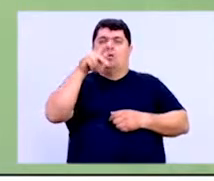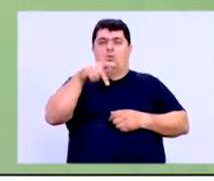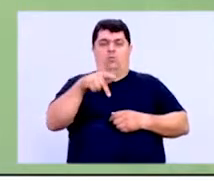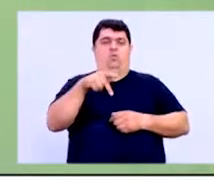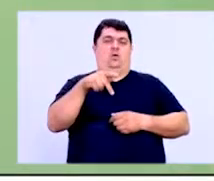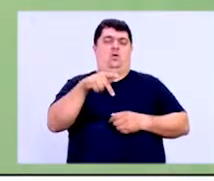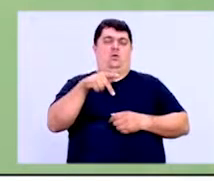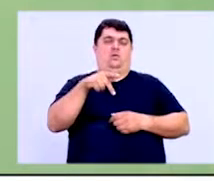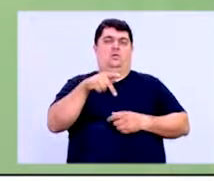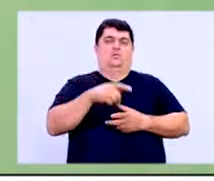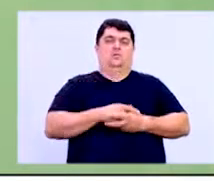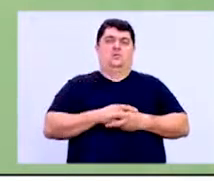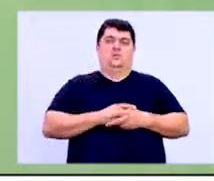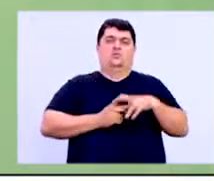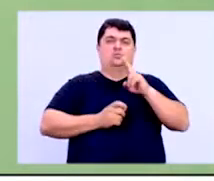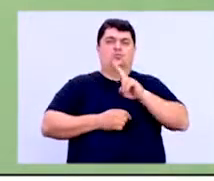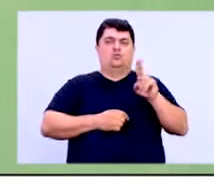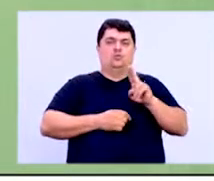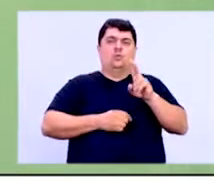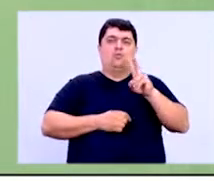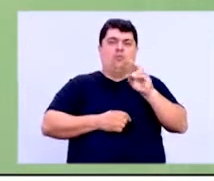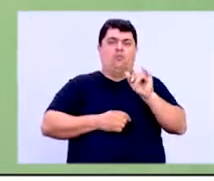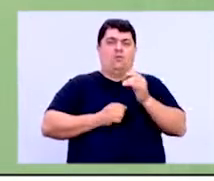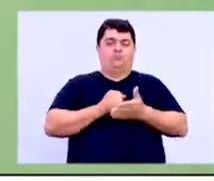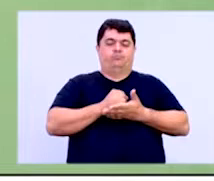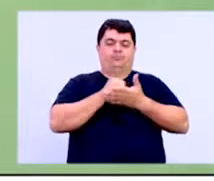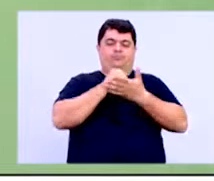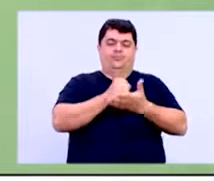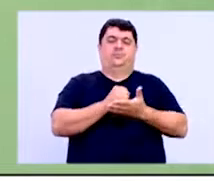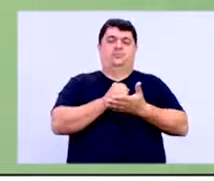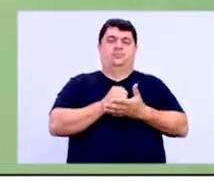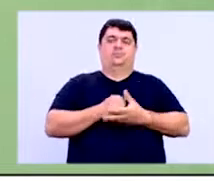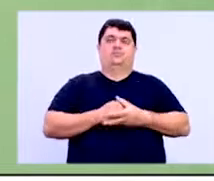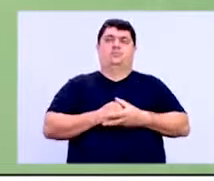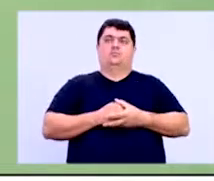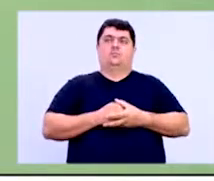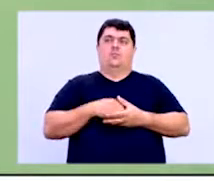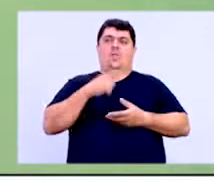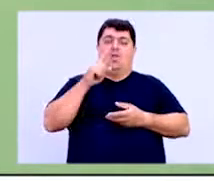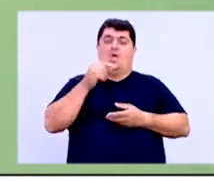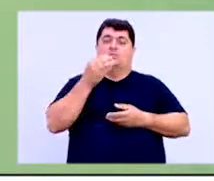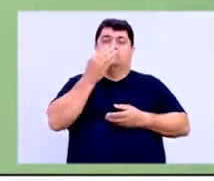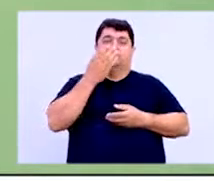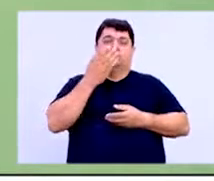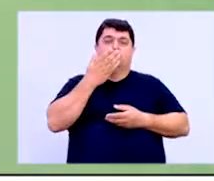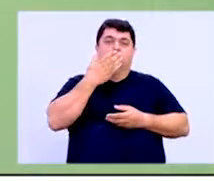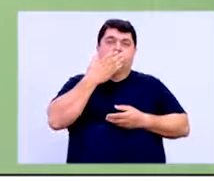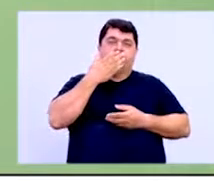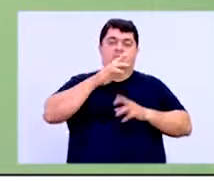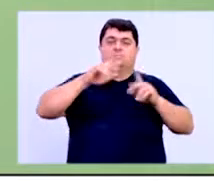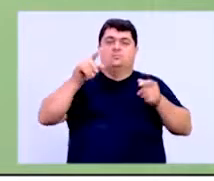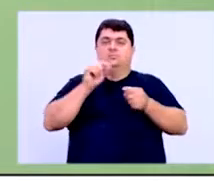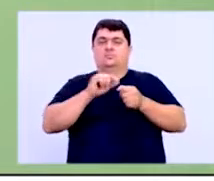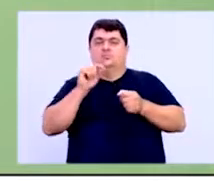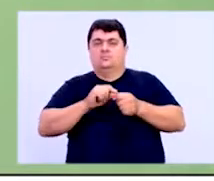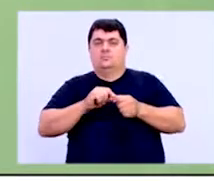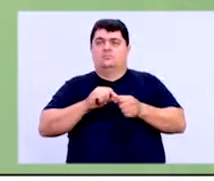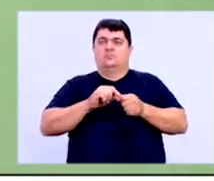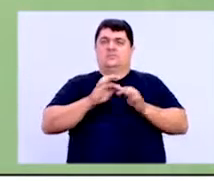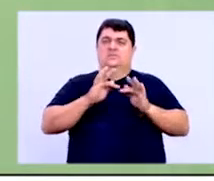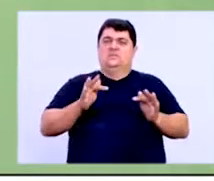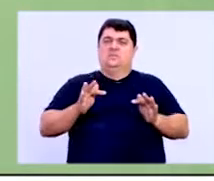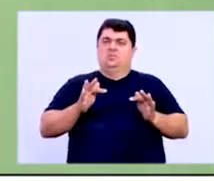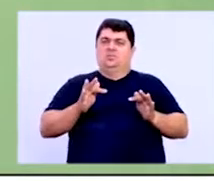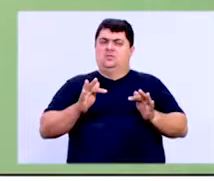aqui que vai te utilizar, você vai te ajudar, que é um método bem simples. Simples? Nem